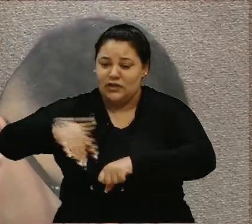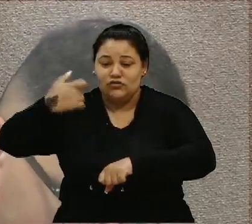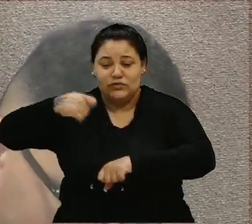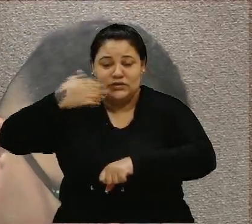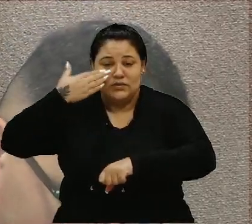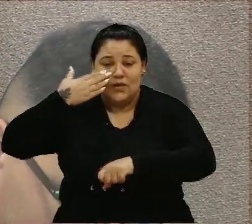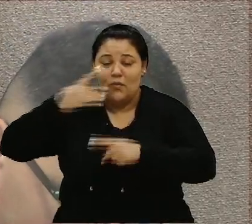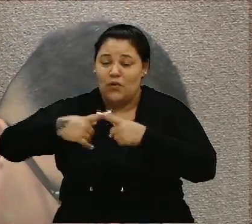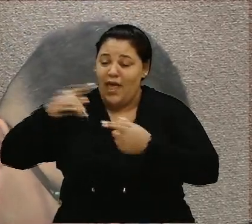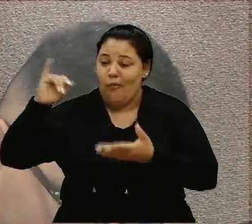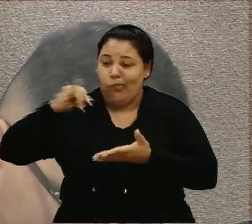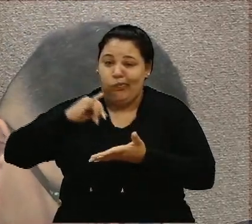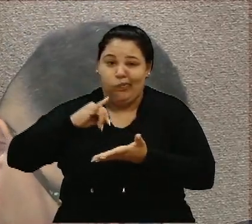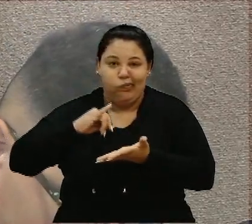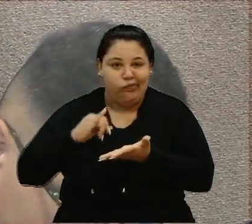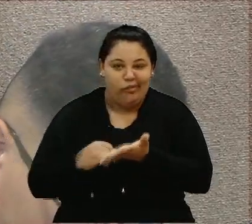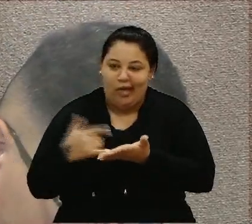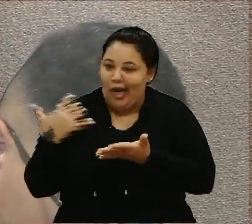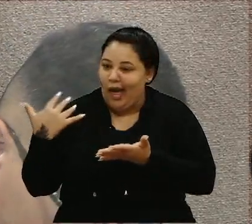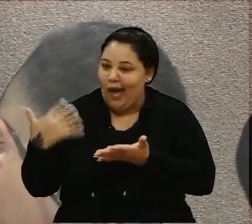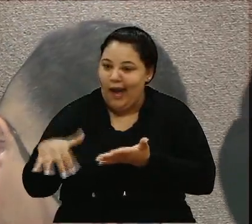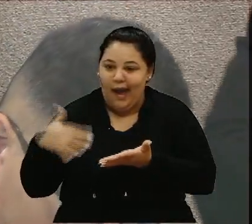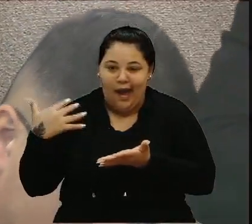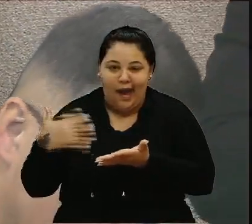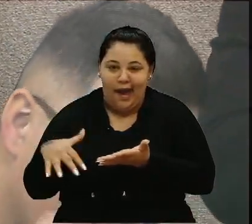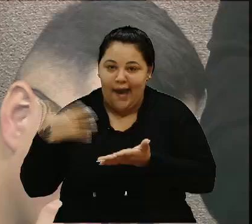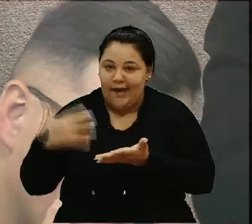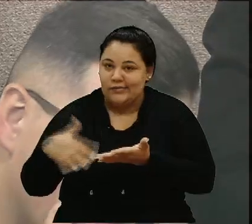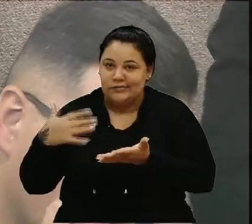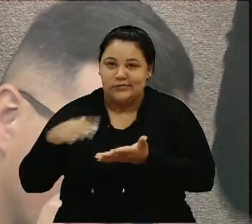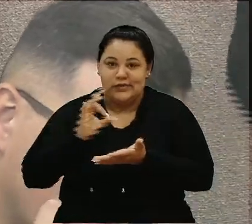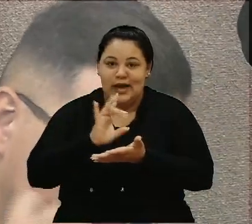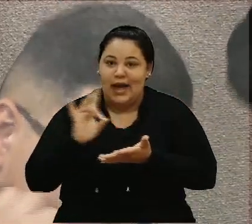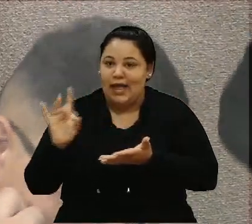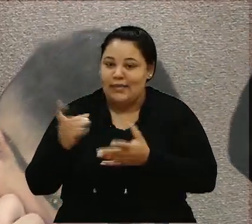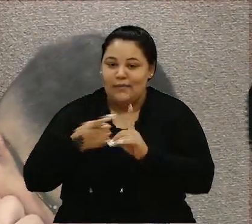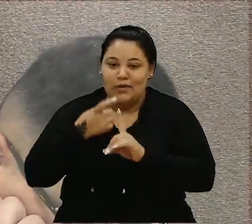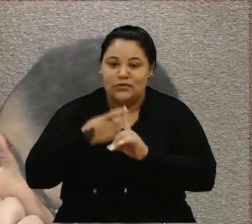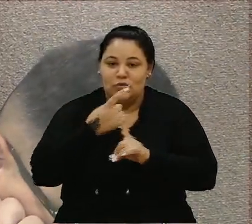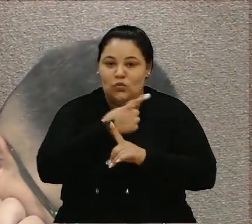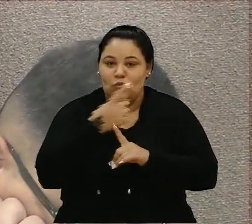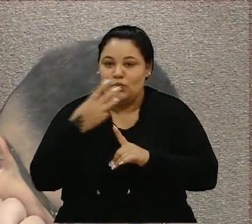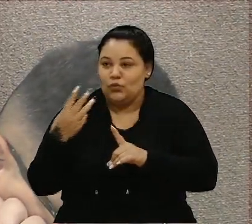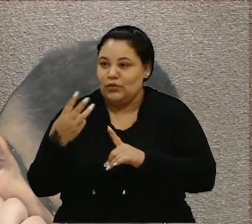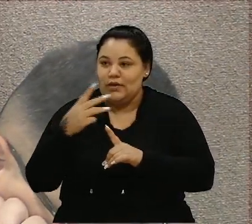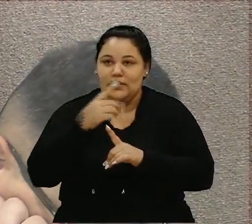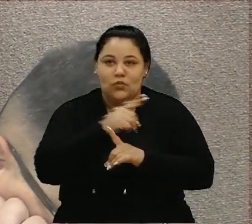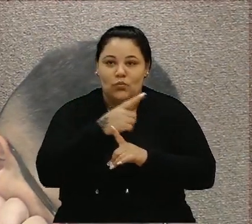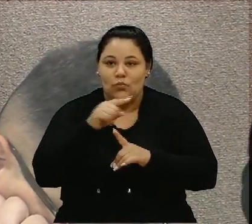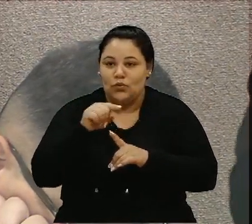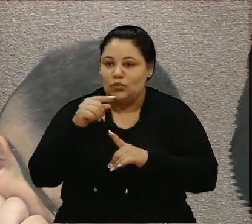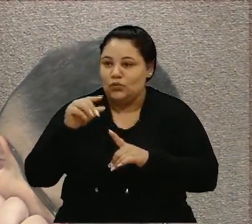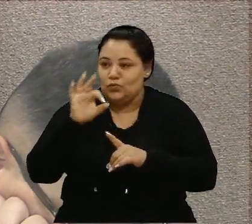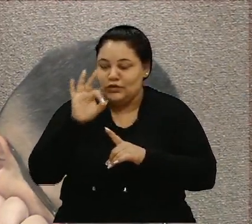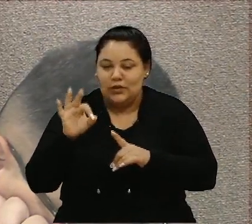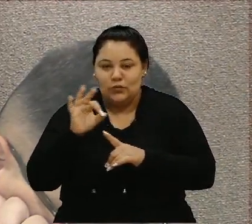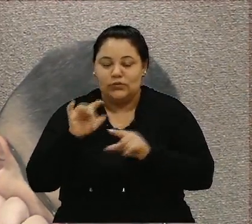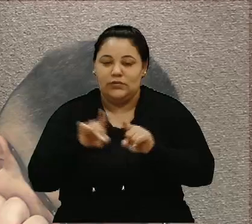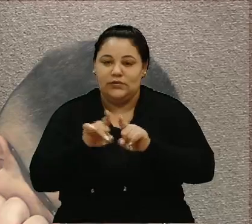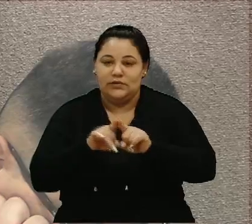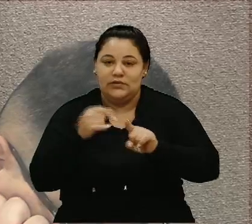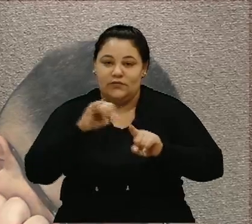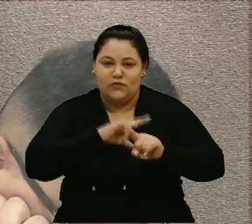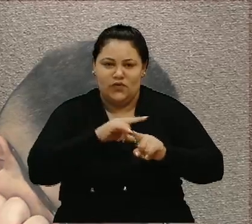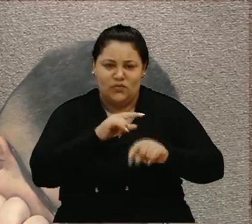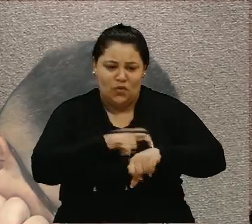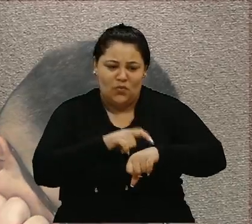inflação está cada vez maior, gritante, a cada mês é 1,3%, 1%. Então, quando a gente for licitar, será